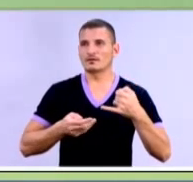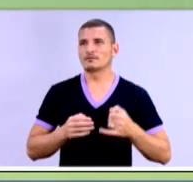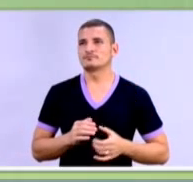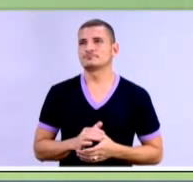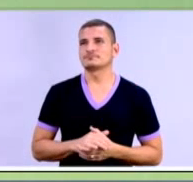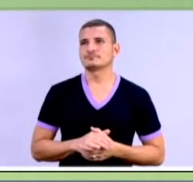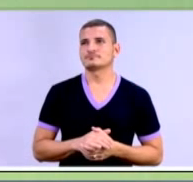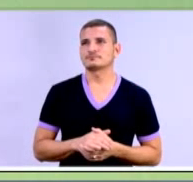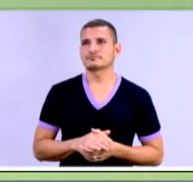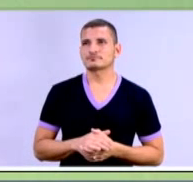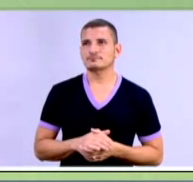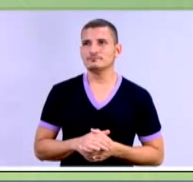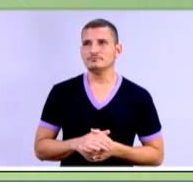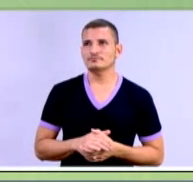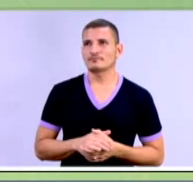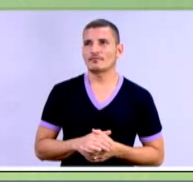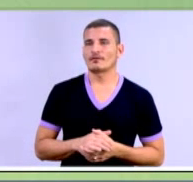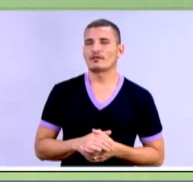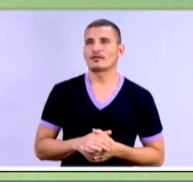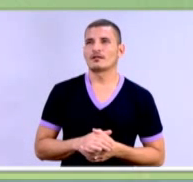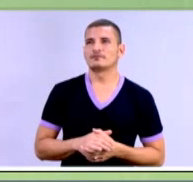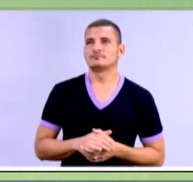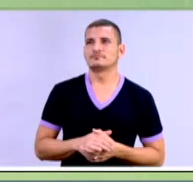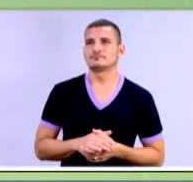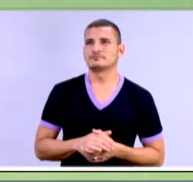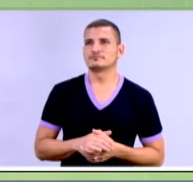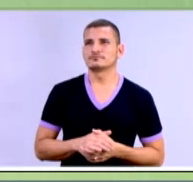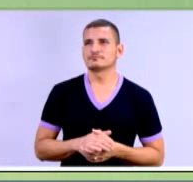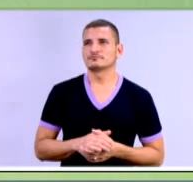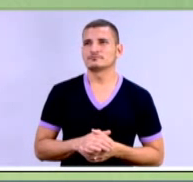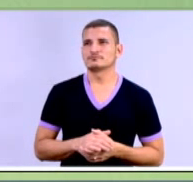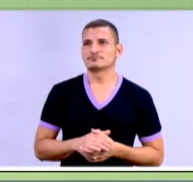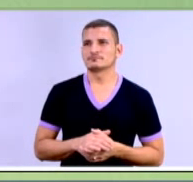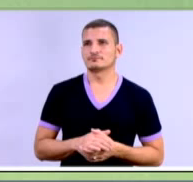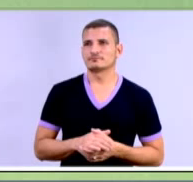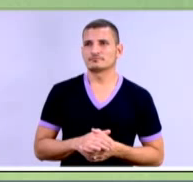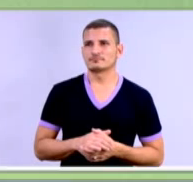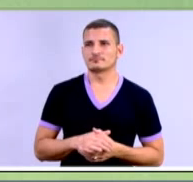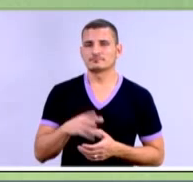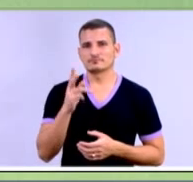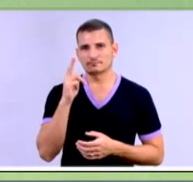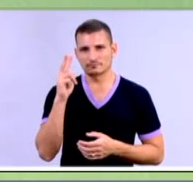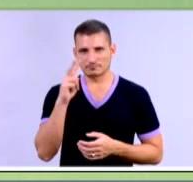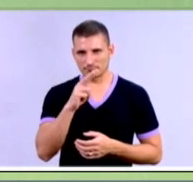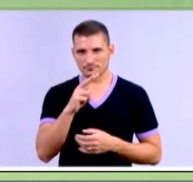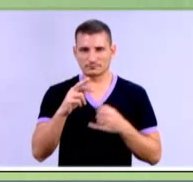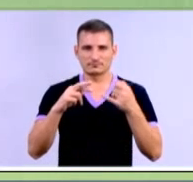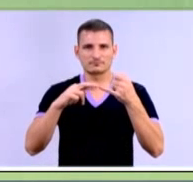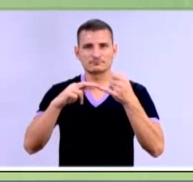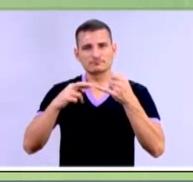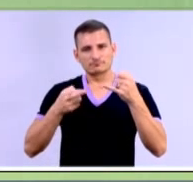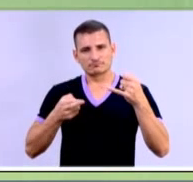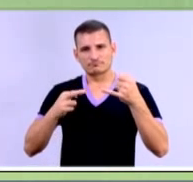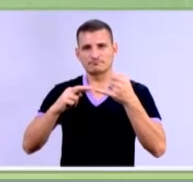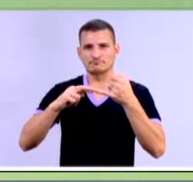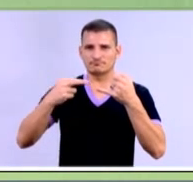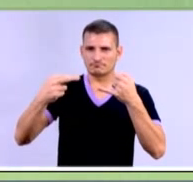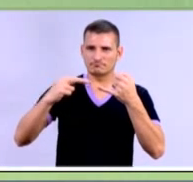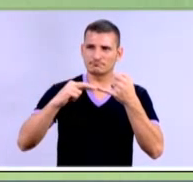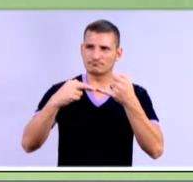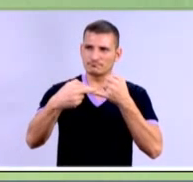né, de Unshielded, e aí reparem aqui que os pares estão trançados e estão eles puros aqui,